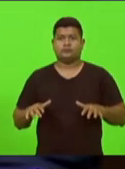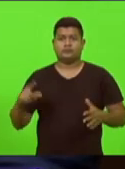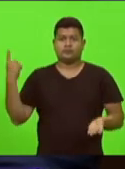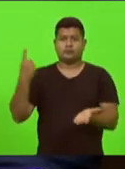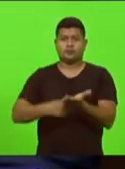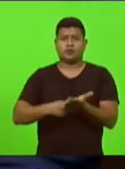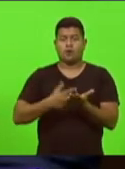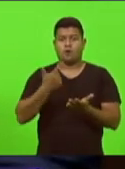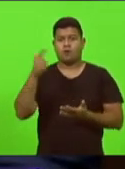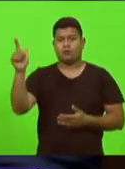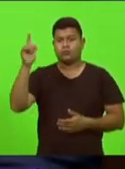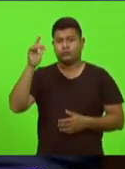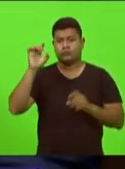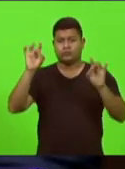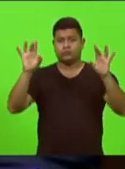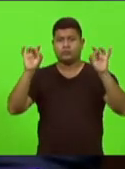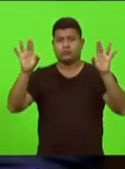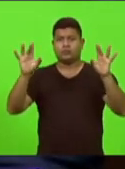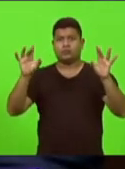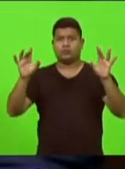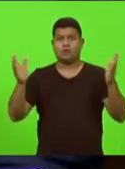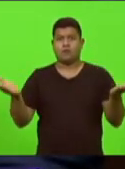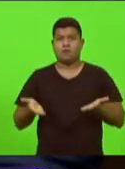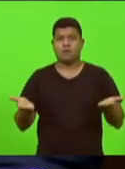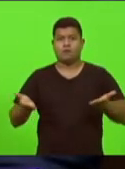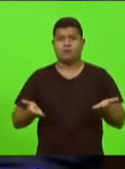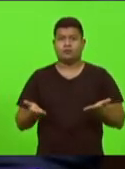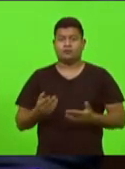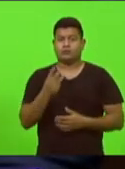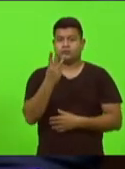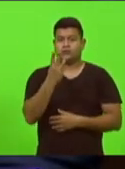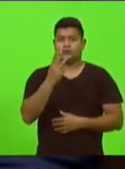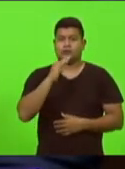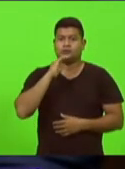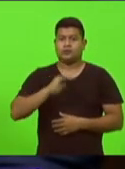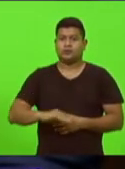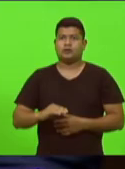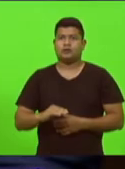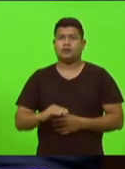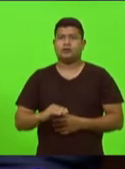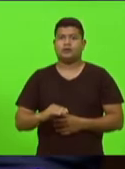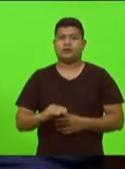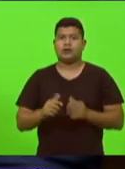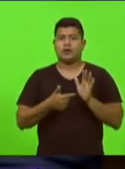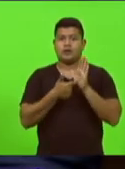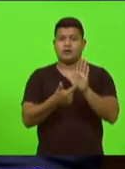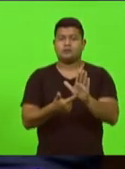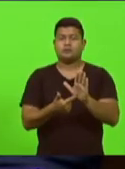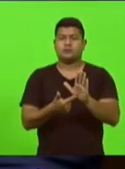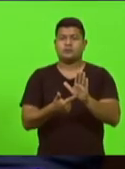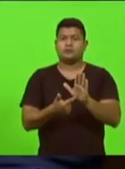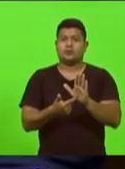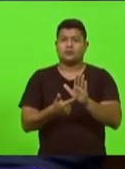convoca outra especial para hoje às 15 horas para apresentação da